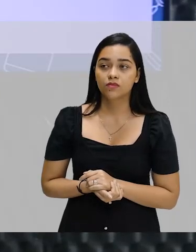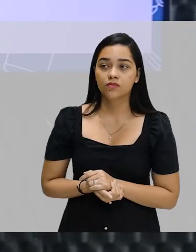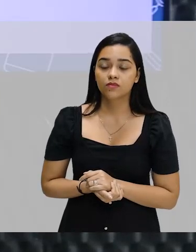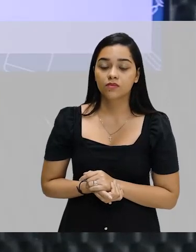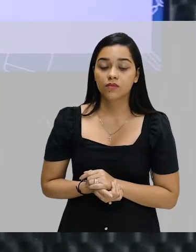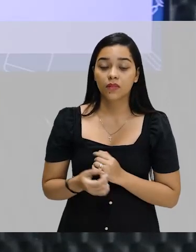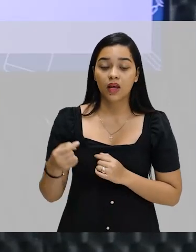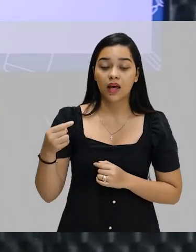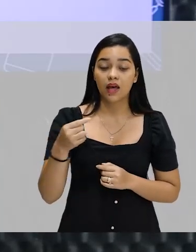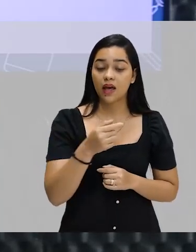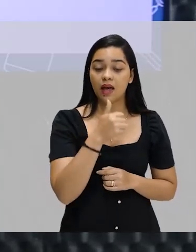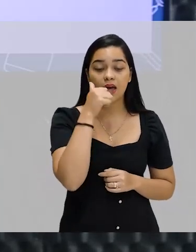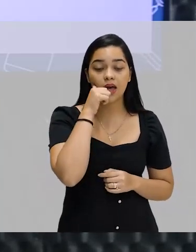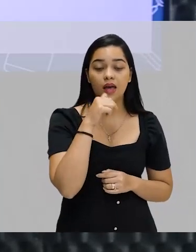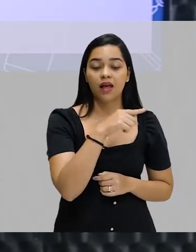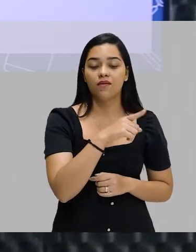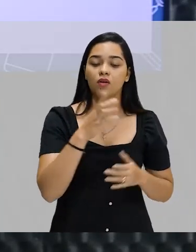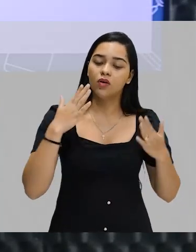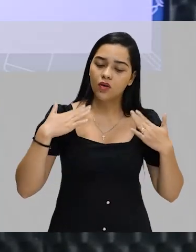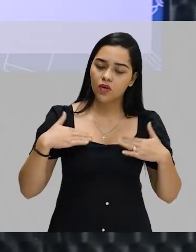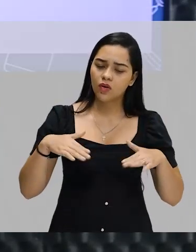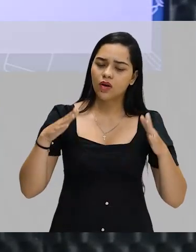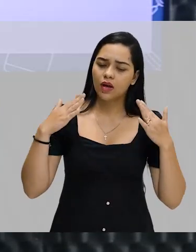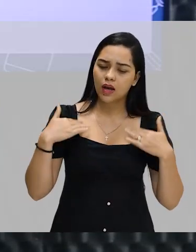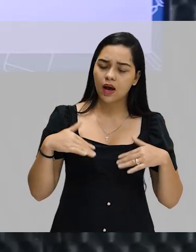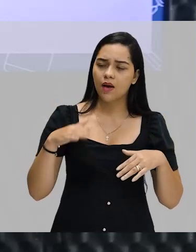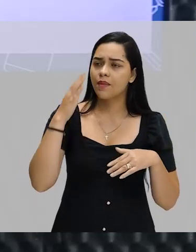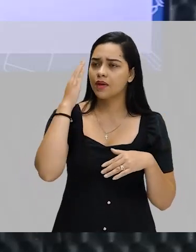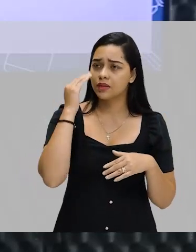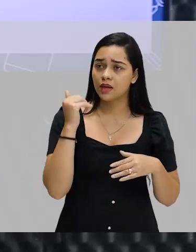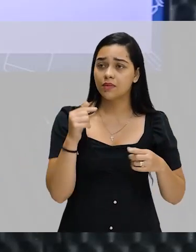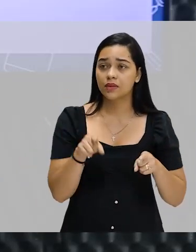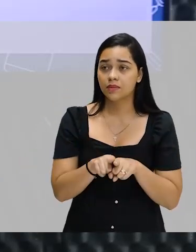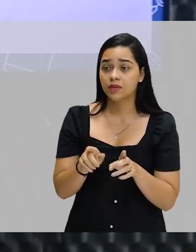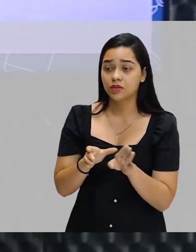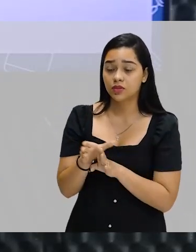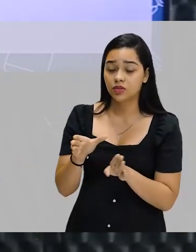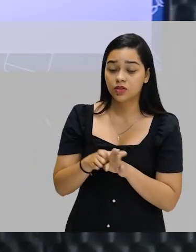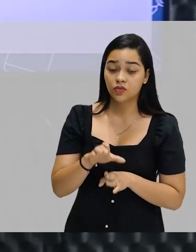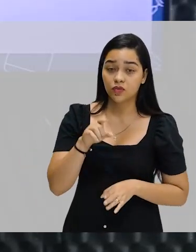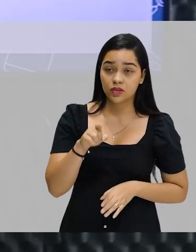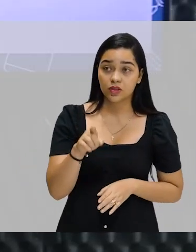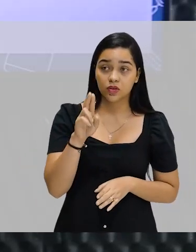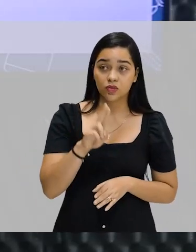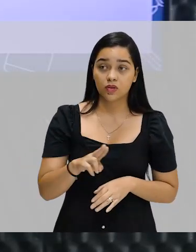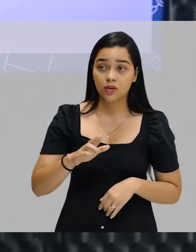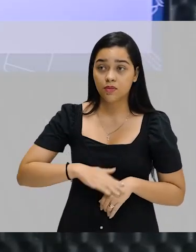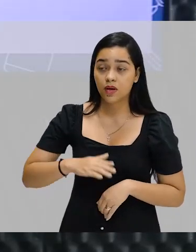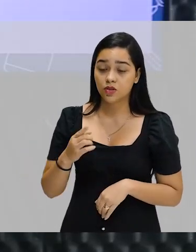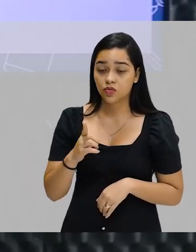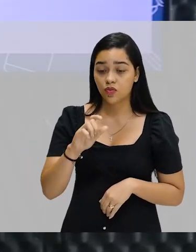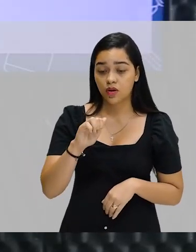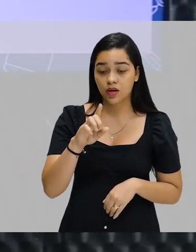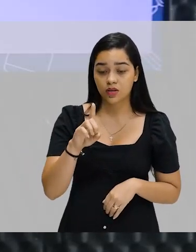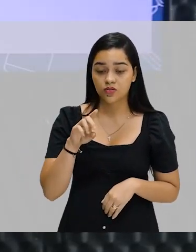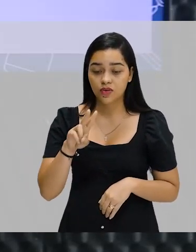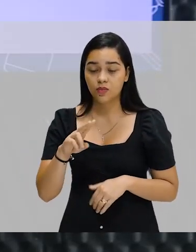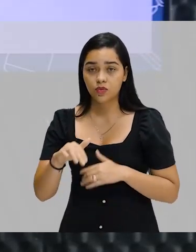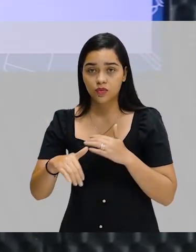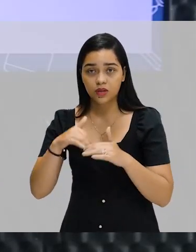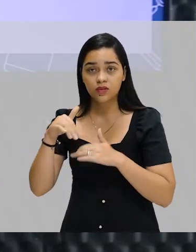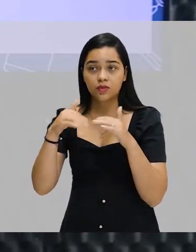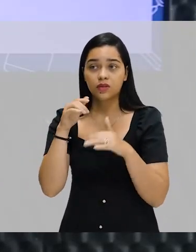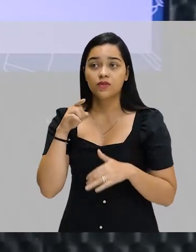verbal. Ela falou calma e sabiamente. Outra dica, quando você usar mais de um advérbio numa